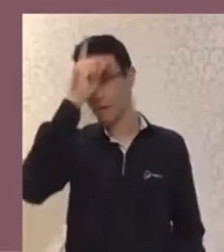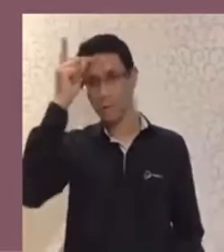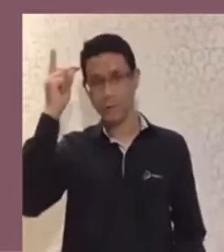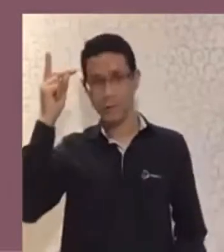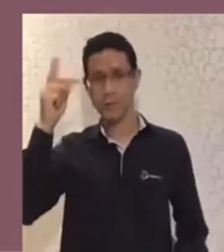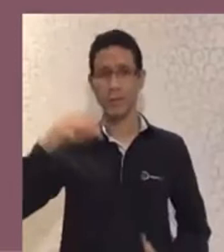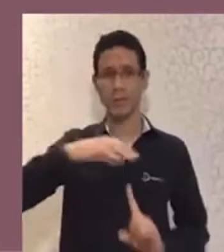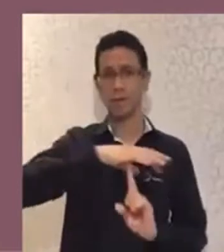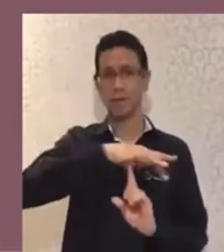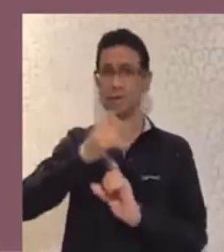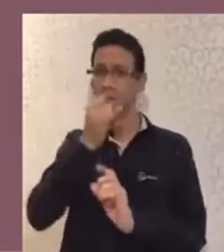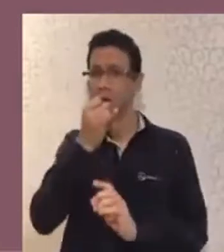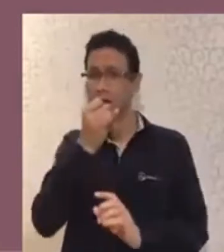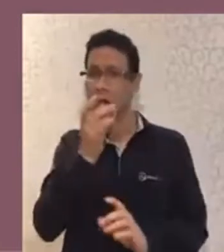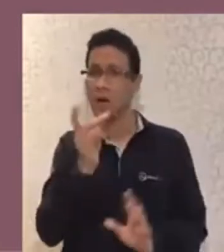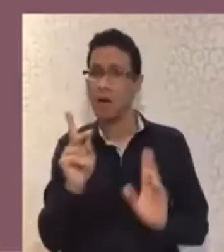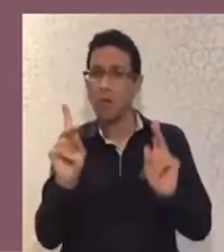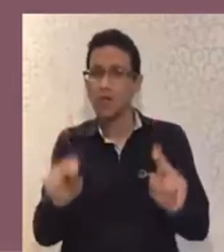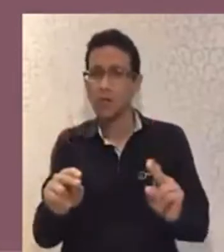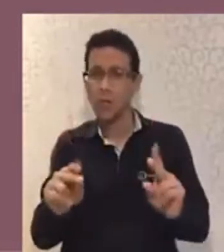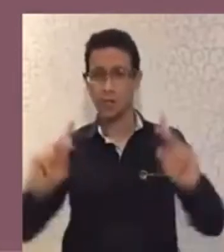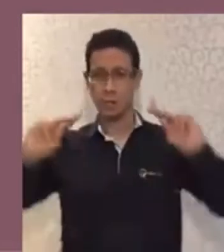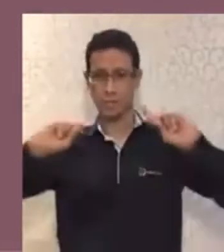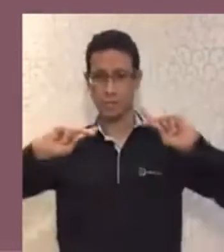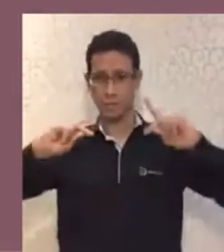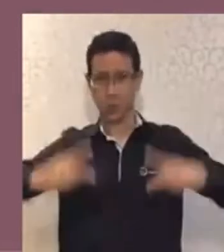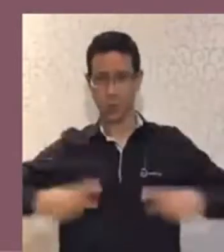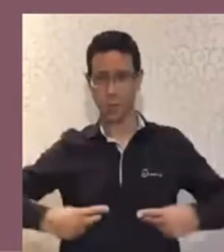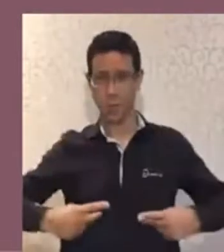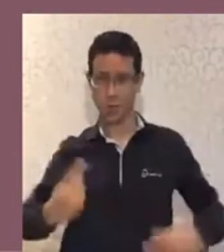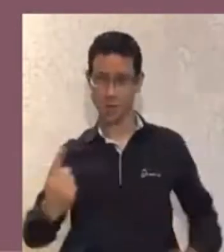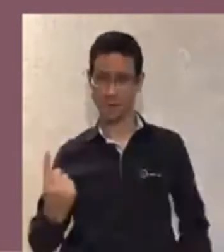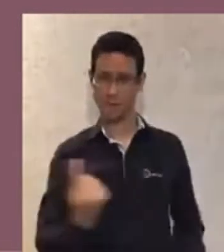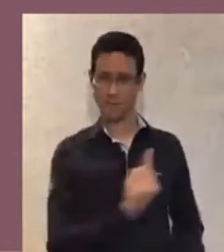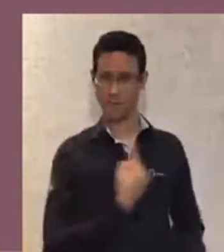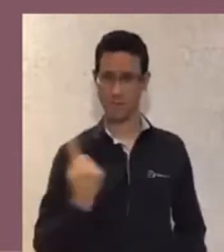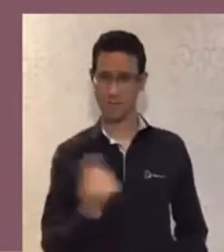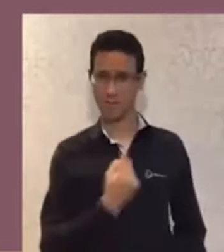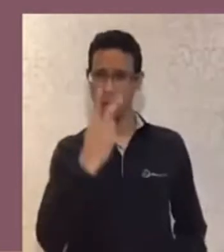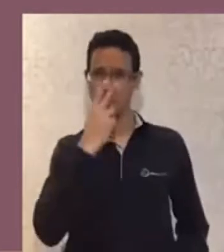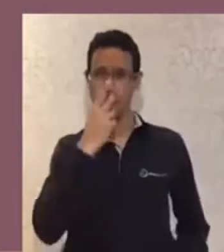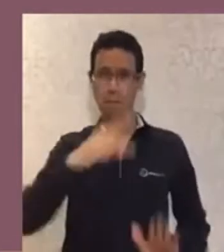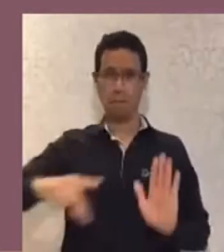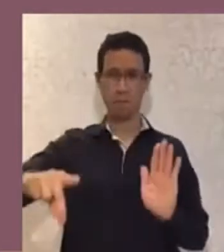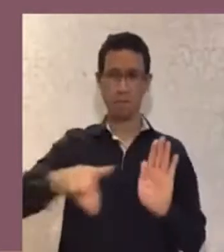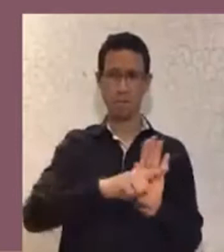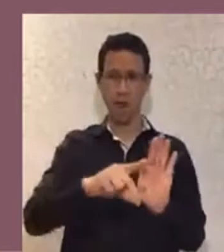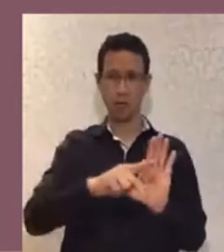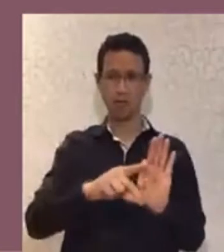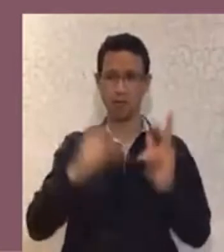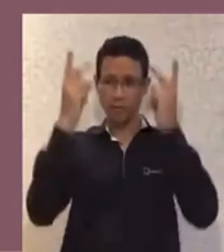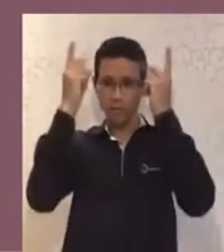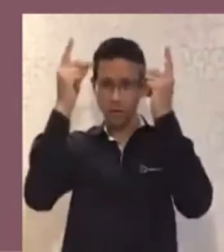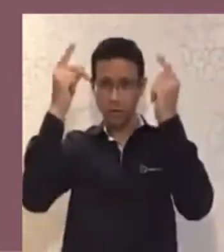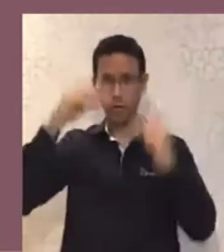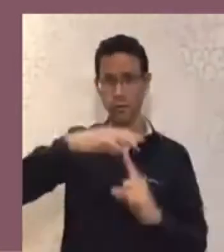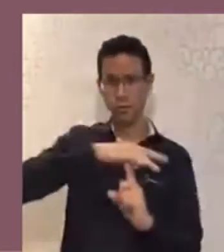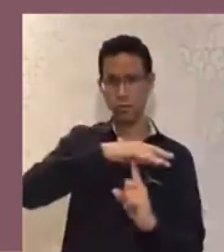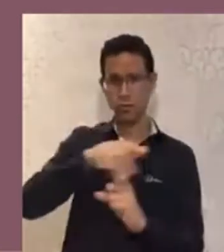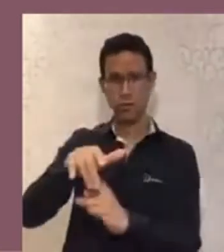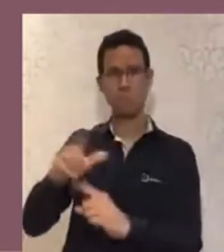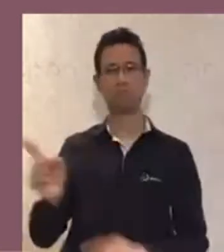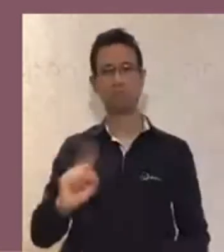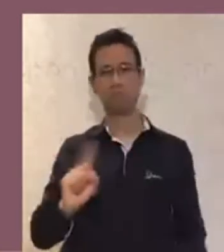os seres humanos não fossem parte da natureza, como se os seres humanos fossem senhores da